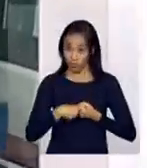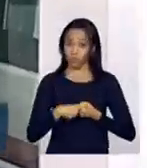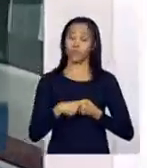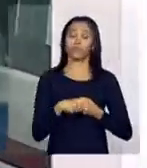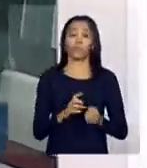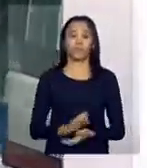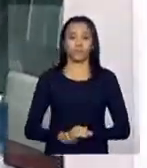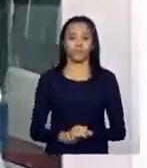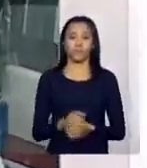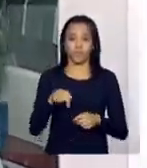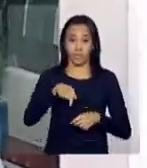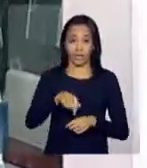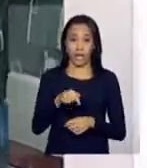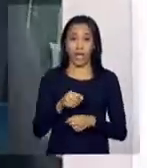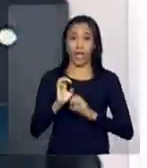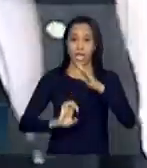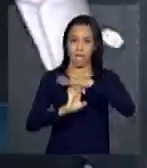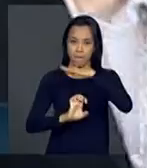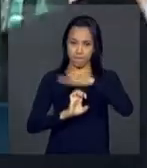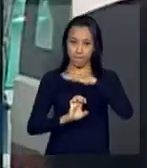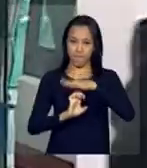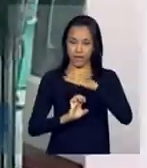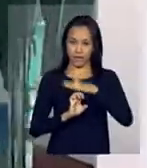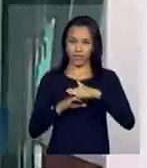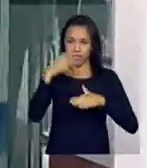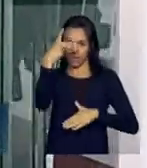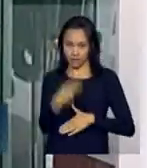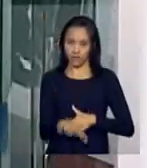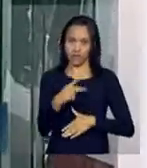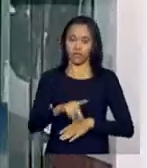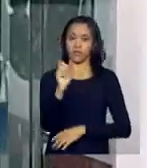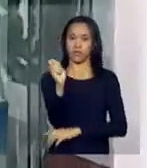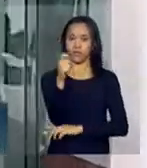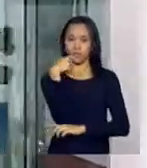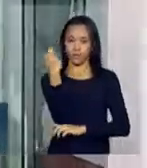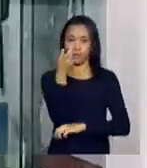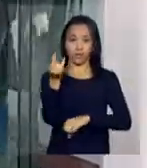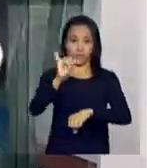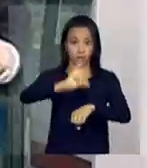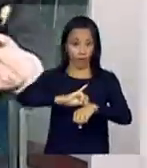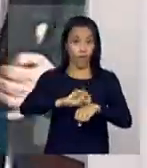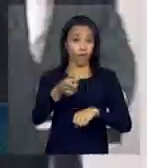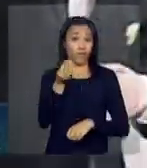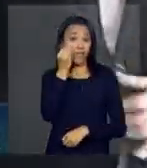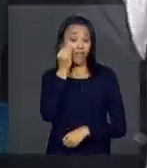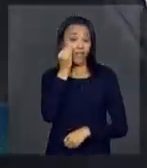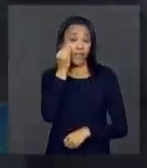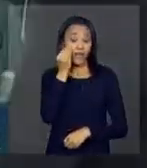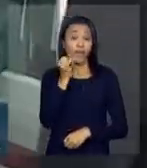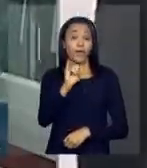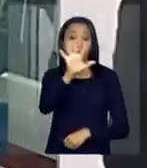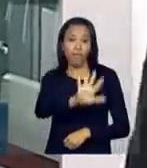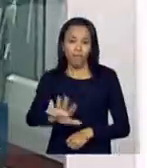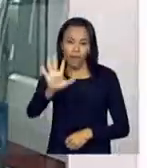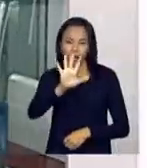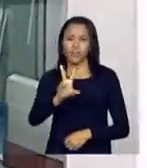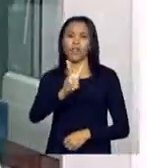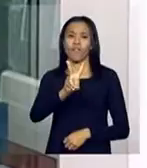Filho para a estação da empresa de trens urbanos de Porto Alegre. Você acompanha imagens ao